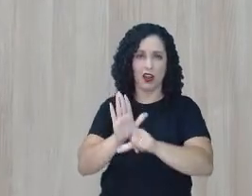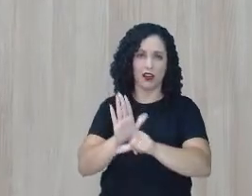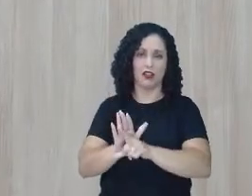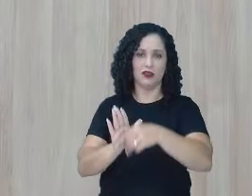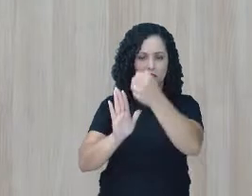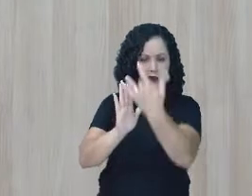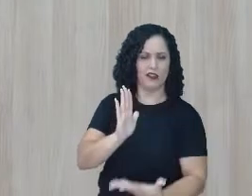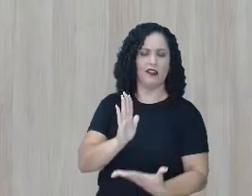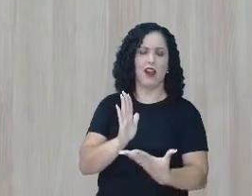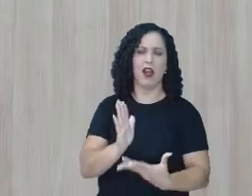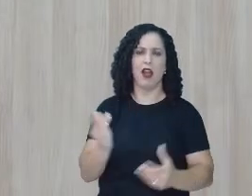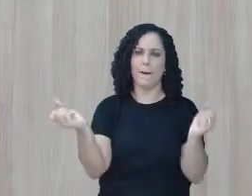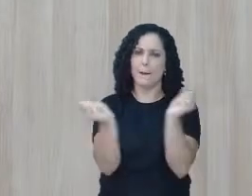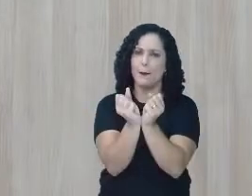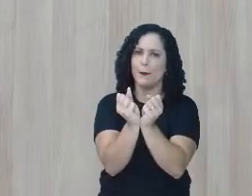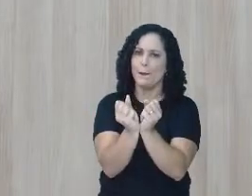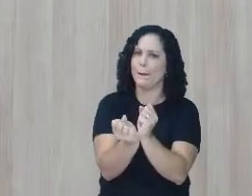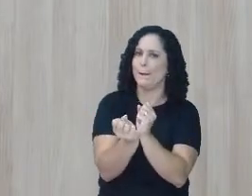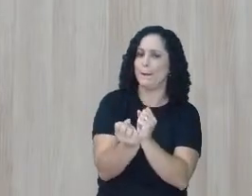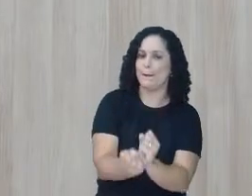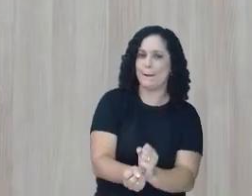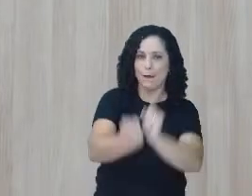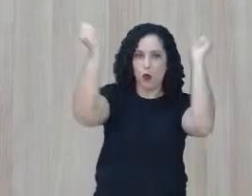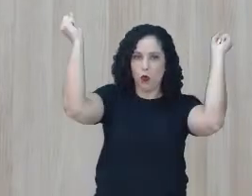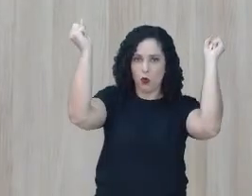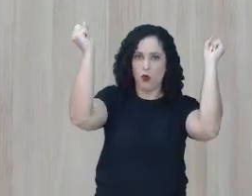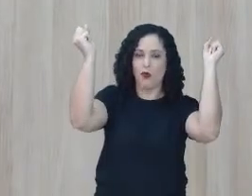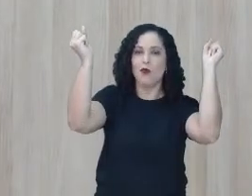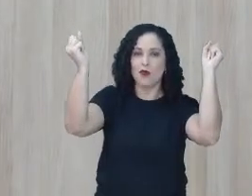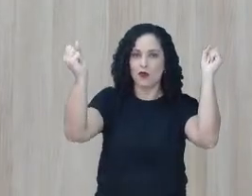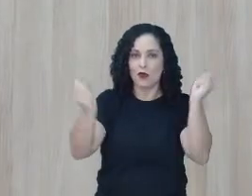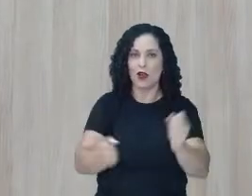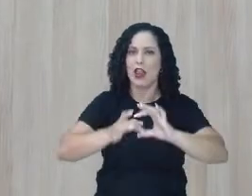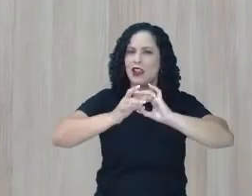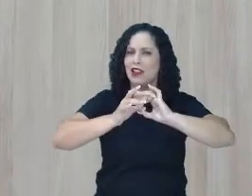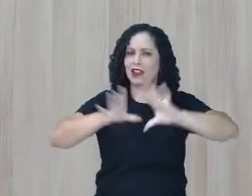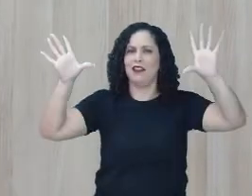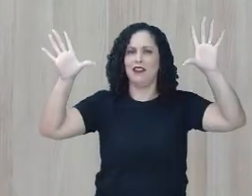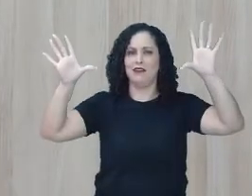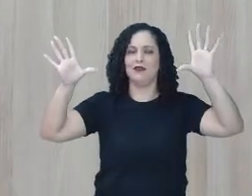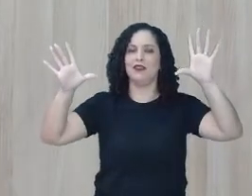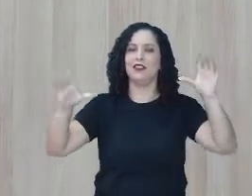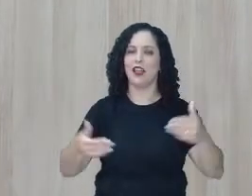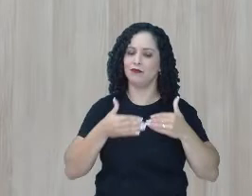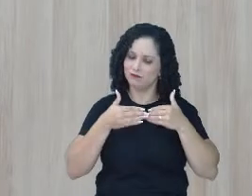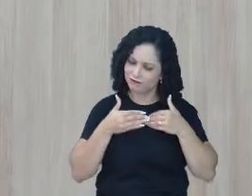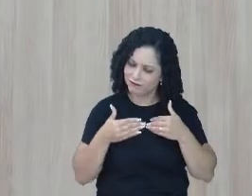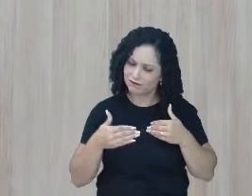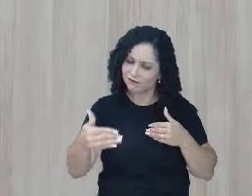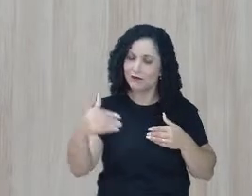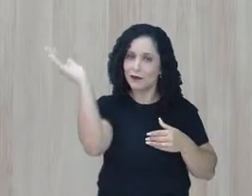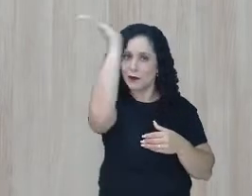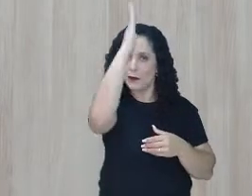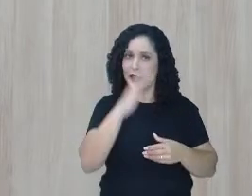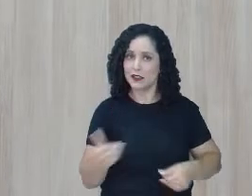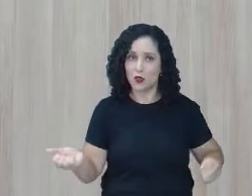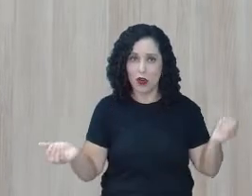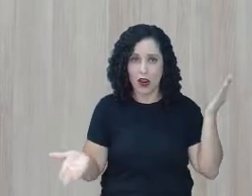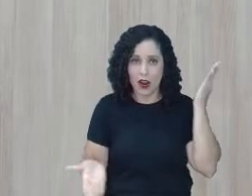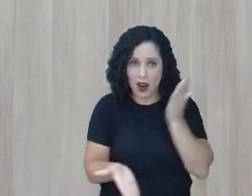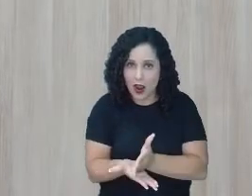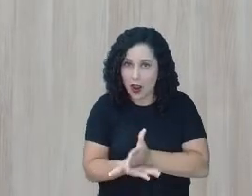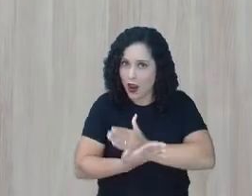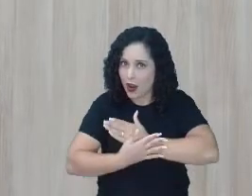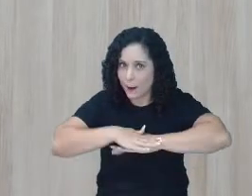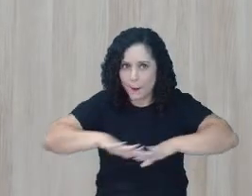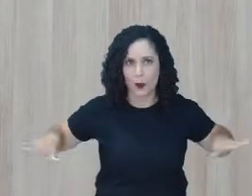declarava extinta desde aquela lei, a publicação daquela lei, aquela data, a escravidão no Brasil, e em seguida dizia